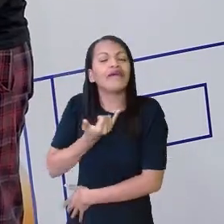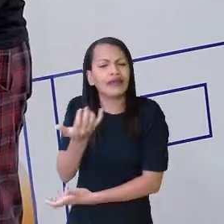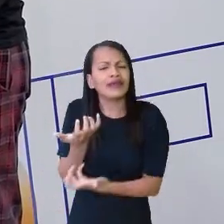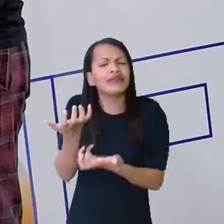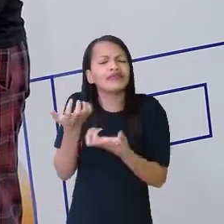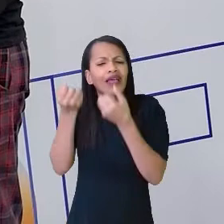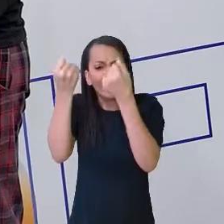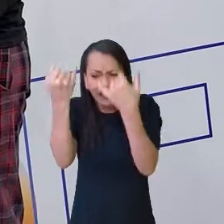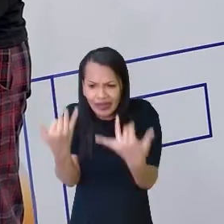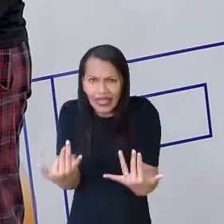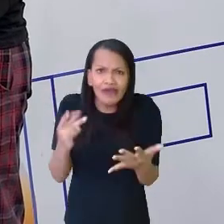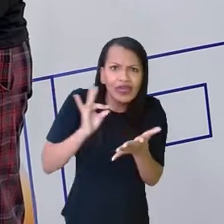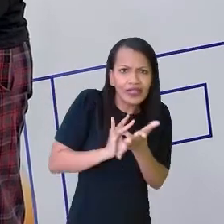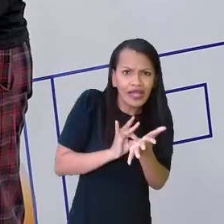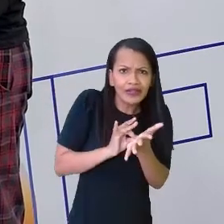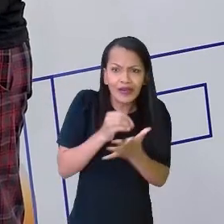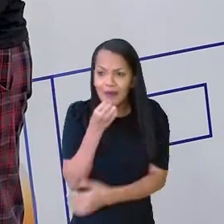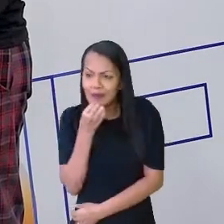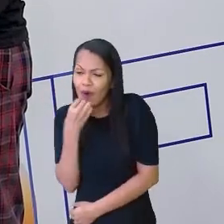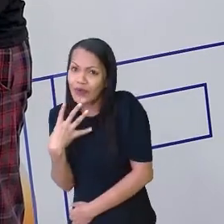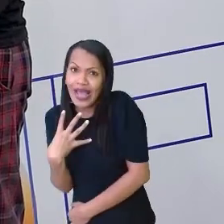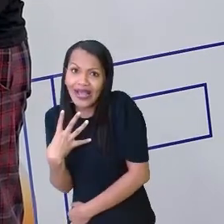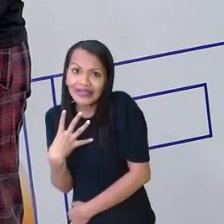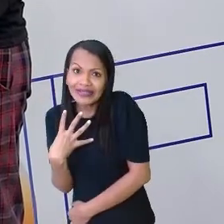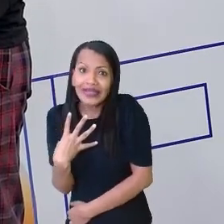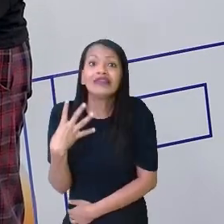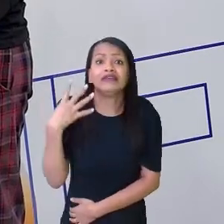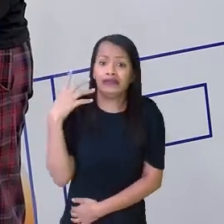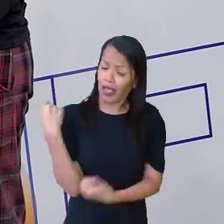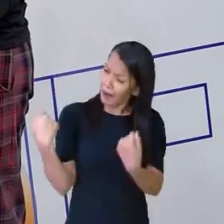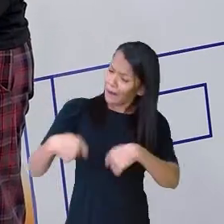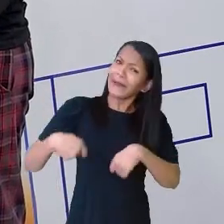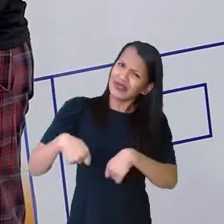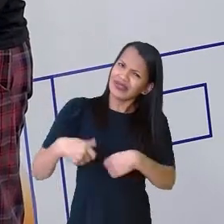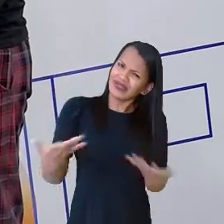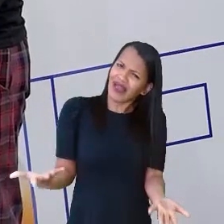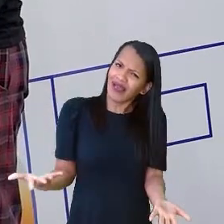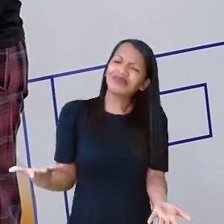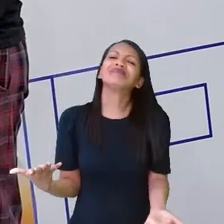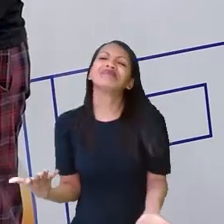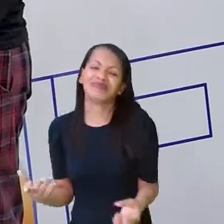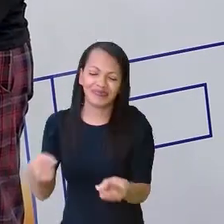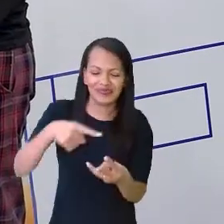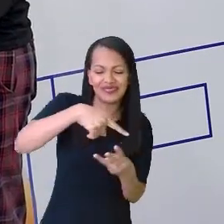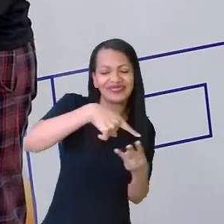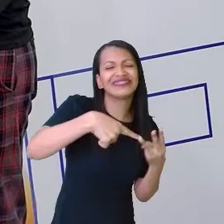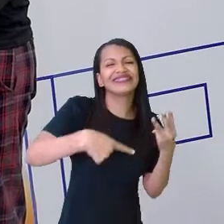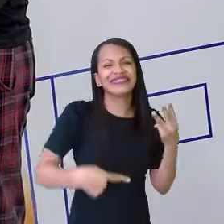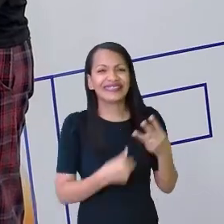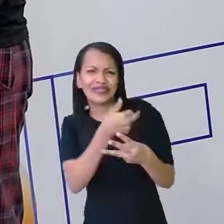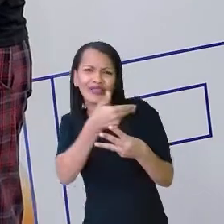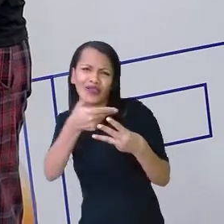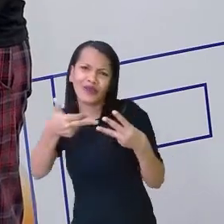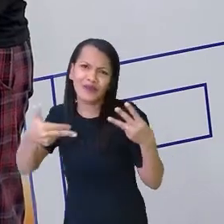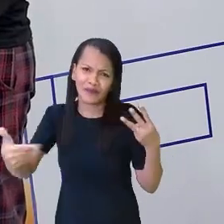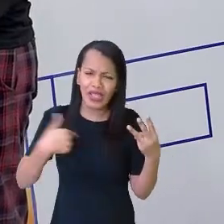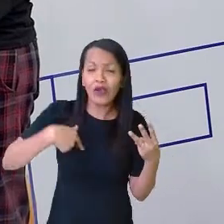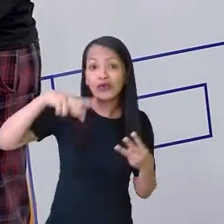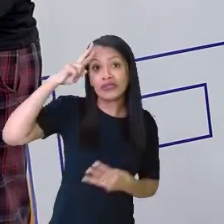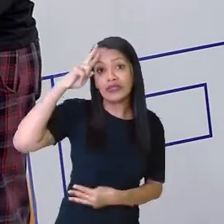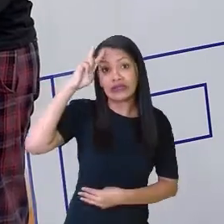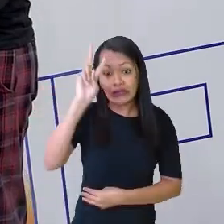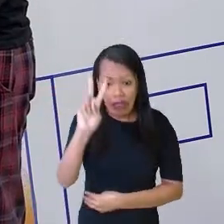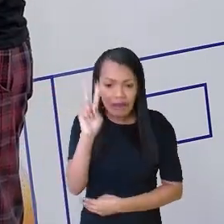contar, verdade, bondade e necessidade. Das três peneiras sempre